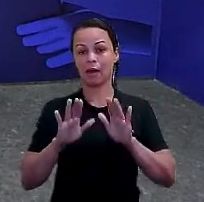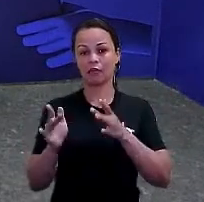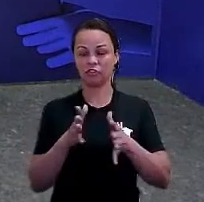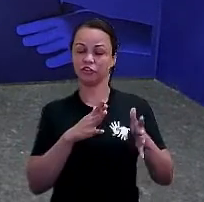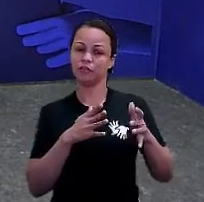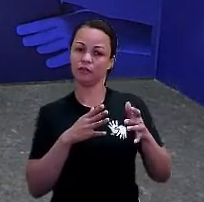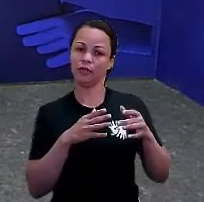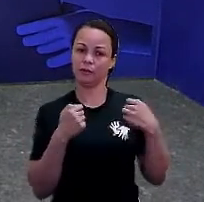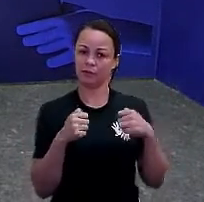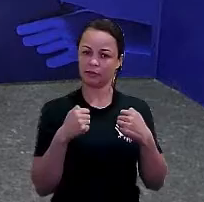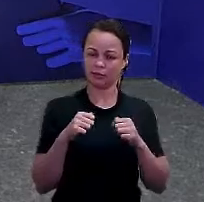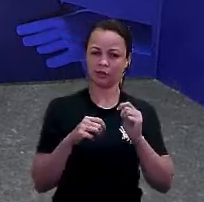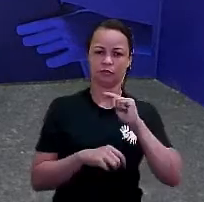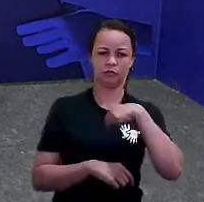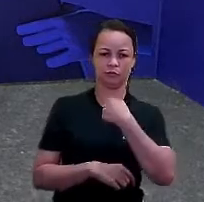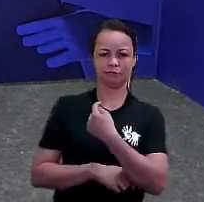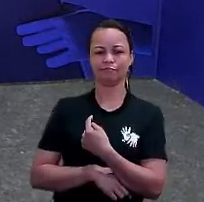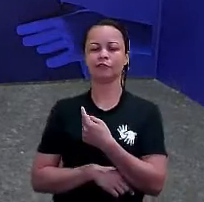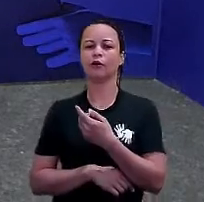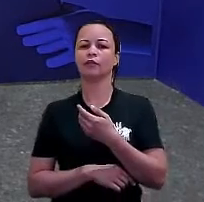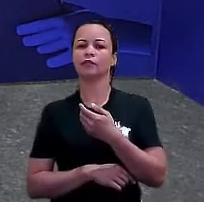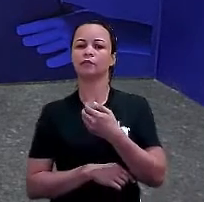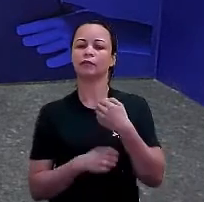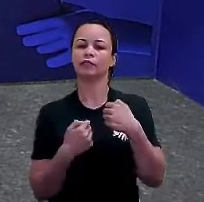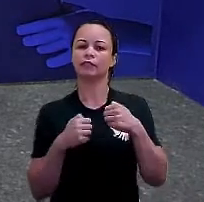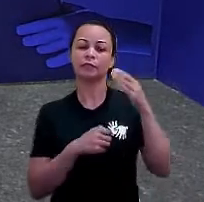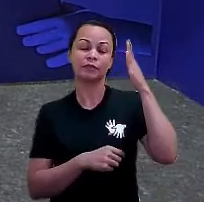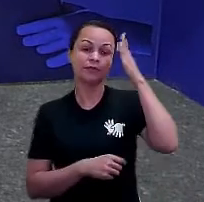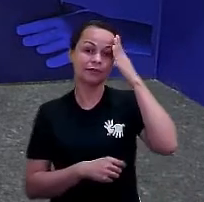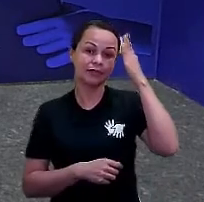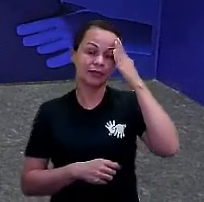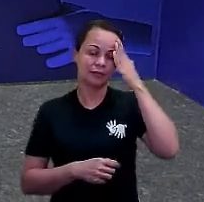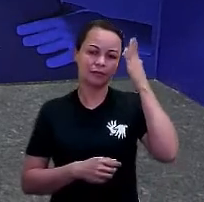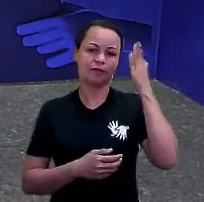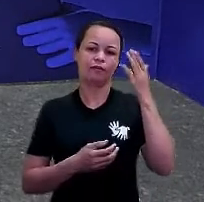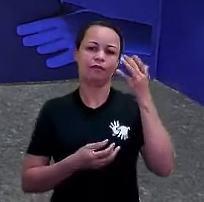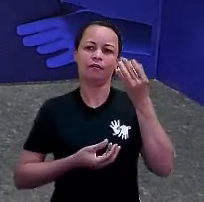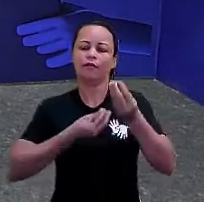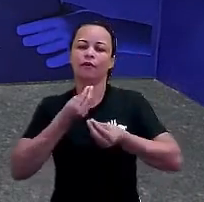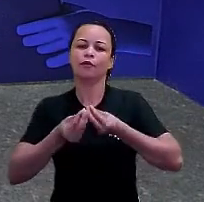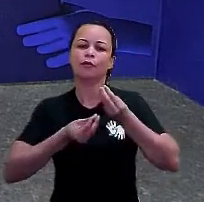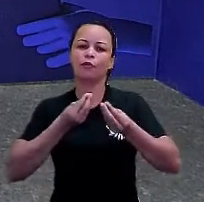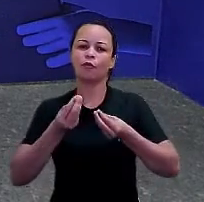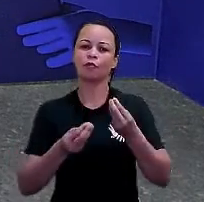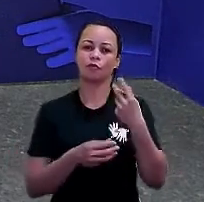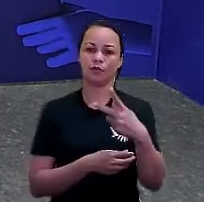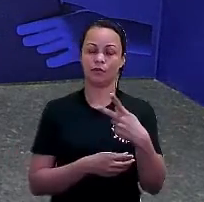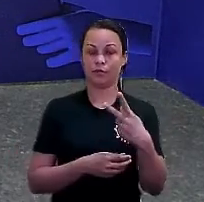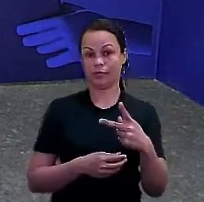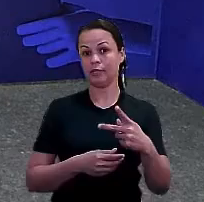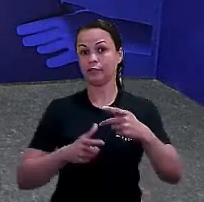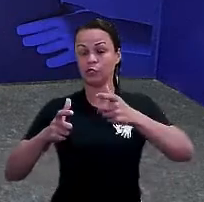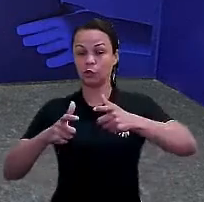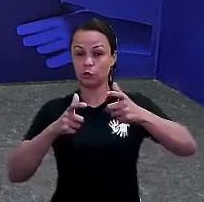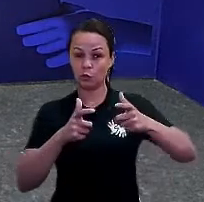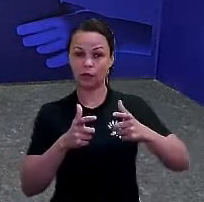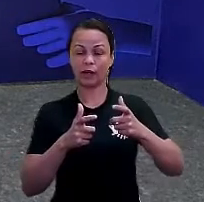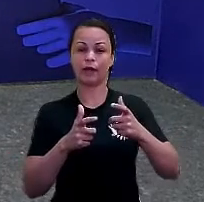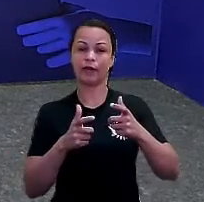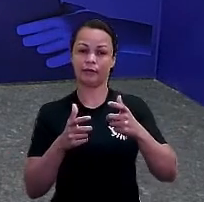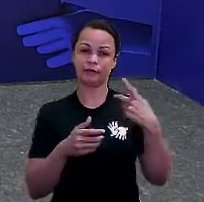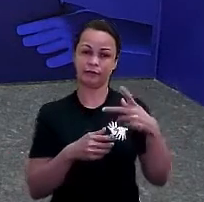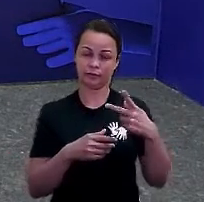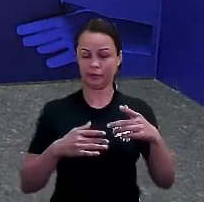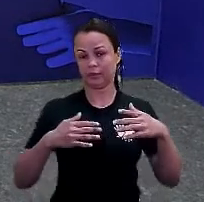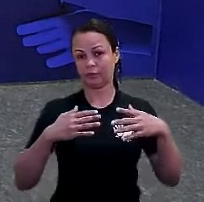para que a gente consiga compreender como esse lugar onde hoje situa-se a